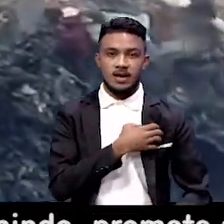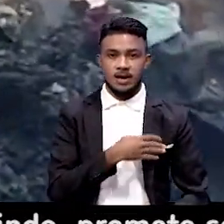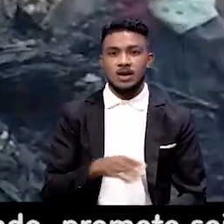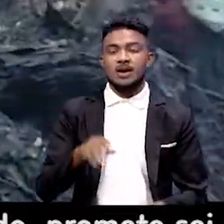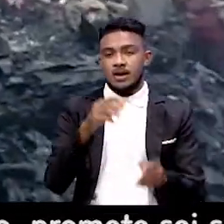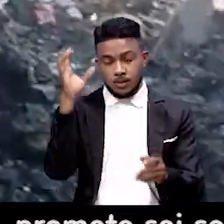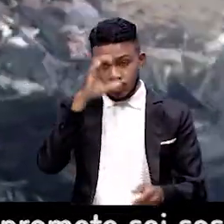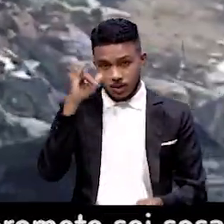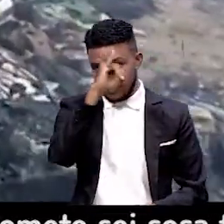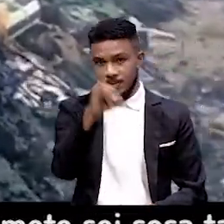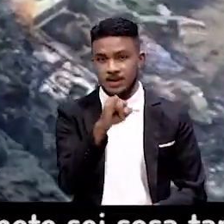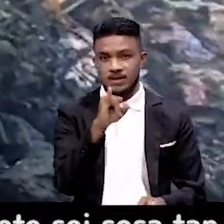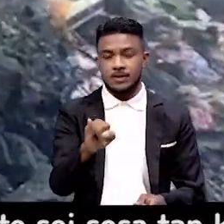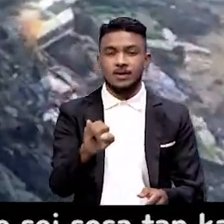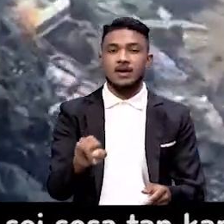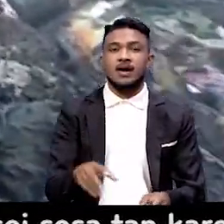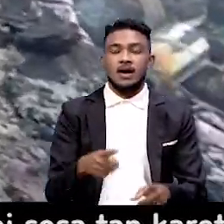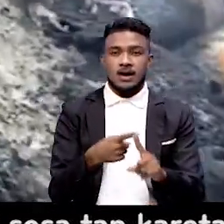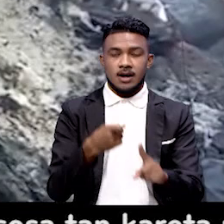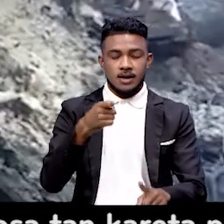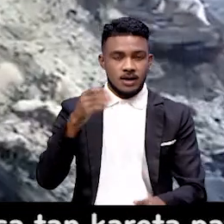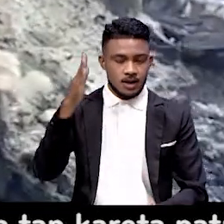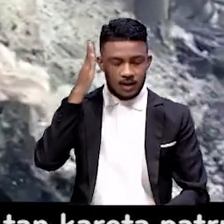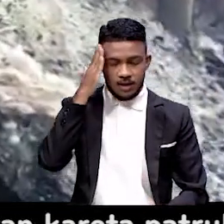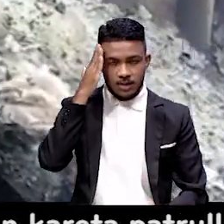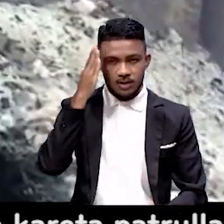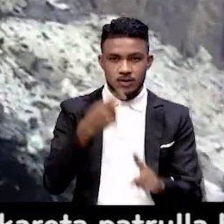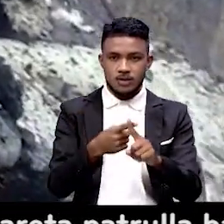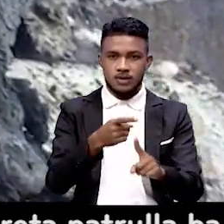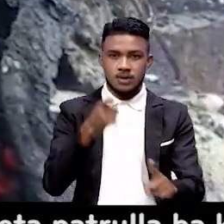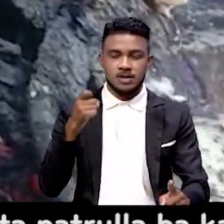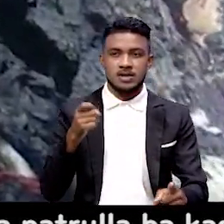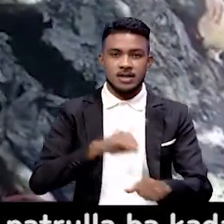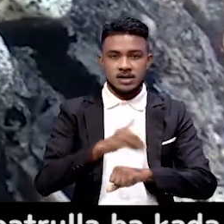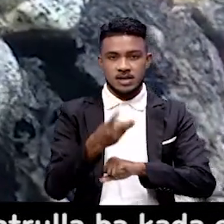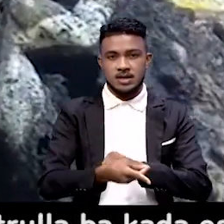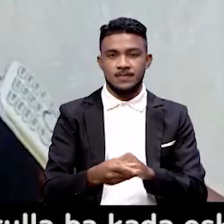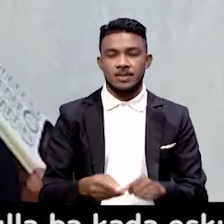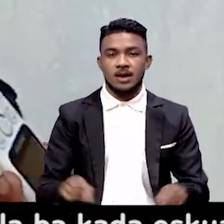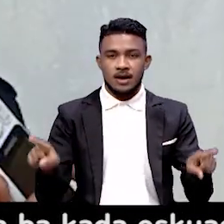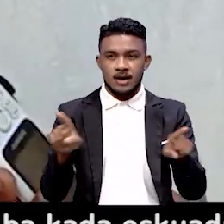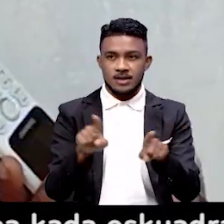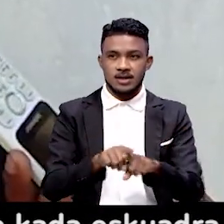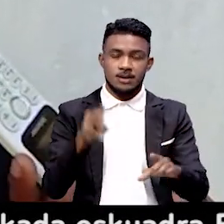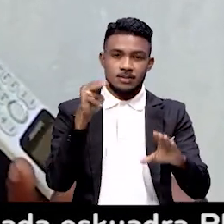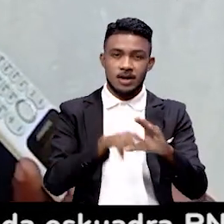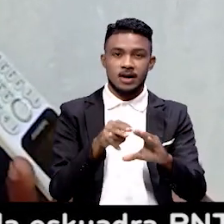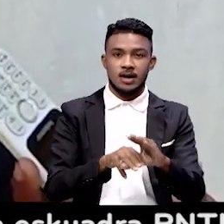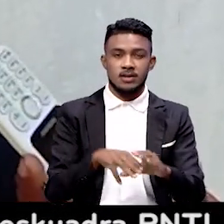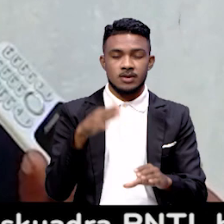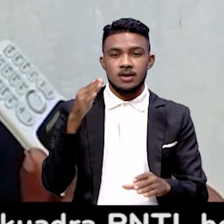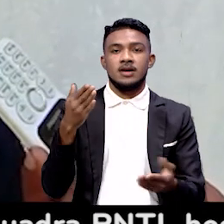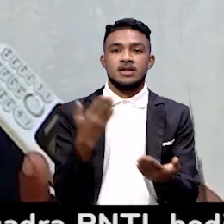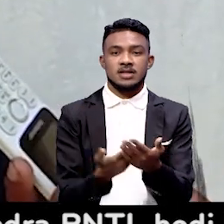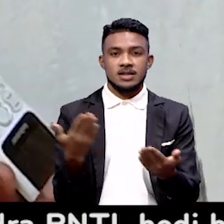identificação, onde já tem motivo russi incêndio, né? Anesan, ia mercado larang, nessa san, mas anesan,